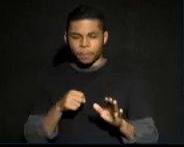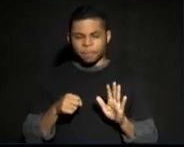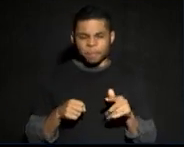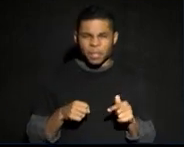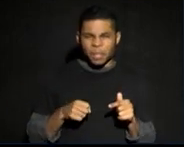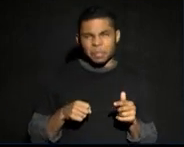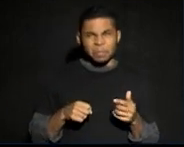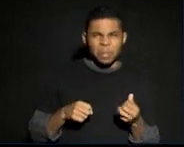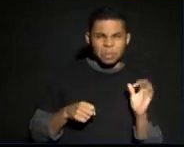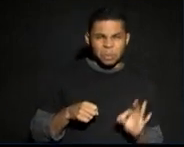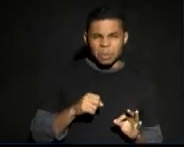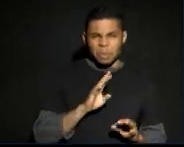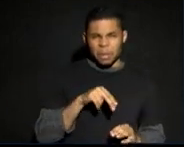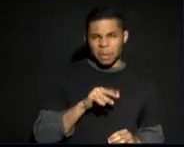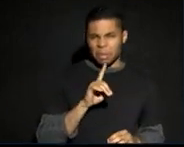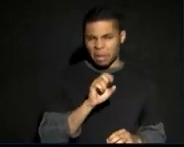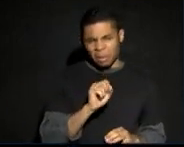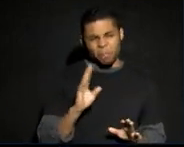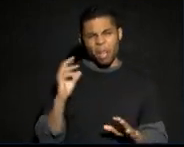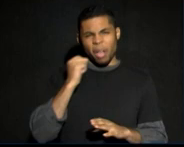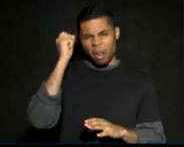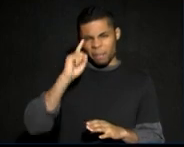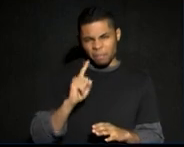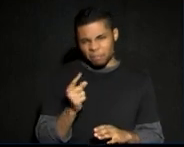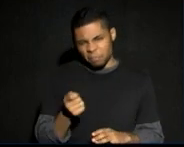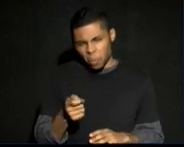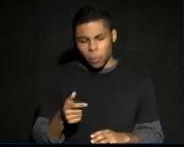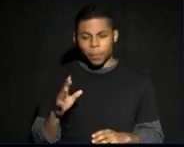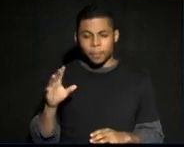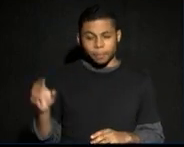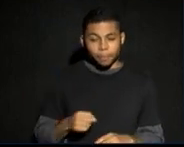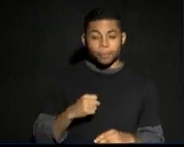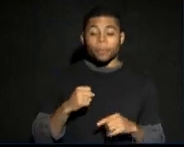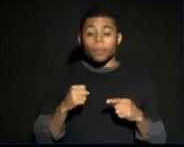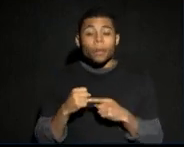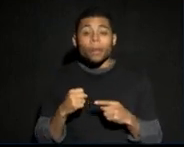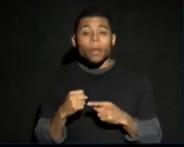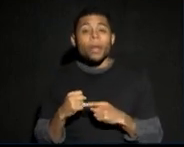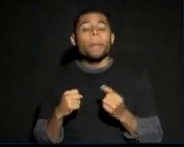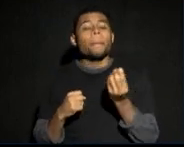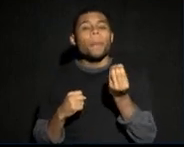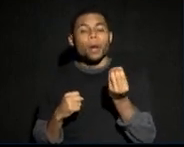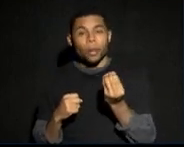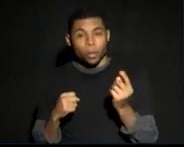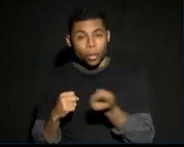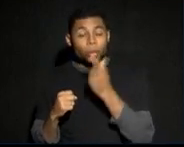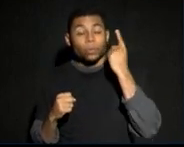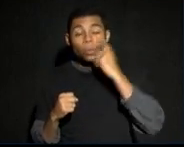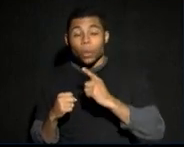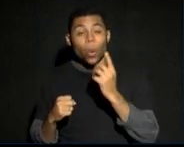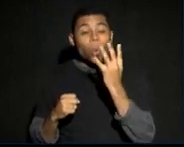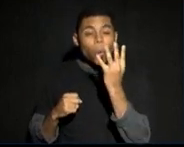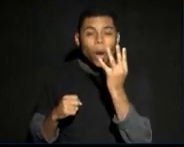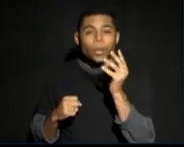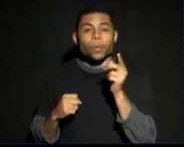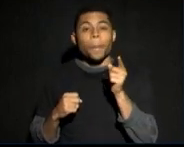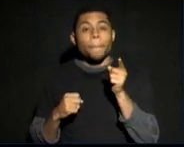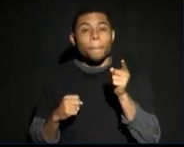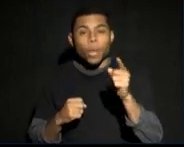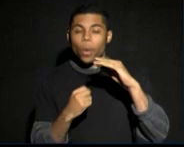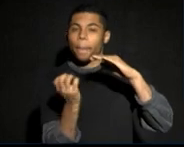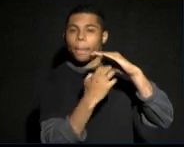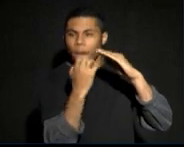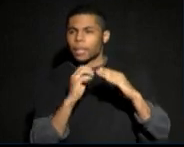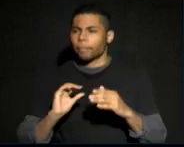77 por cento ou seja nada muito grave que vai buscar o banco e a gente capitalizar quatro mil empresas